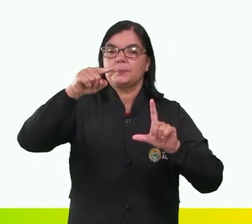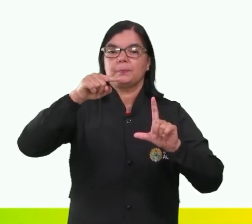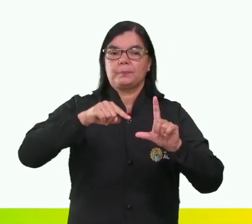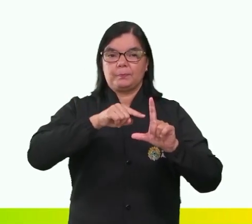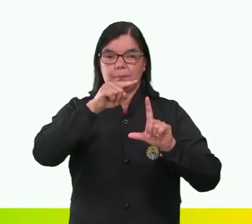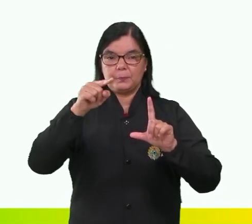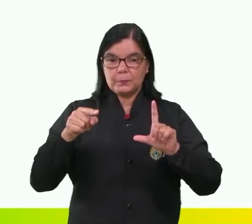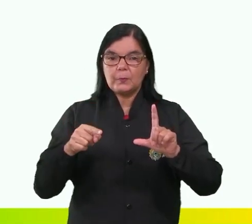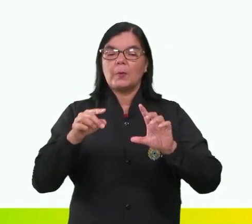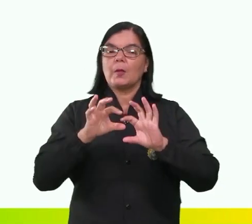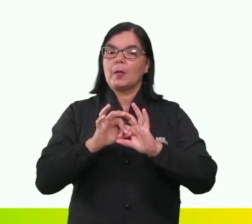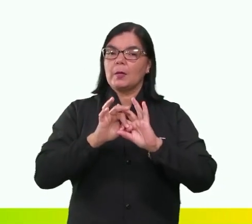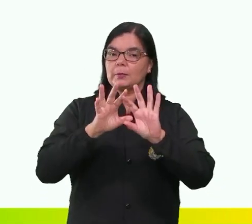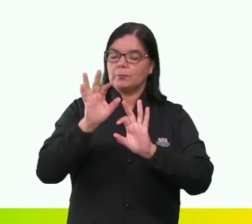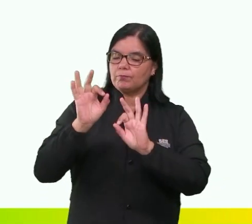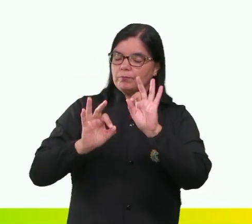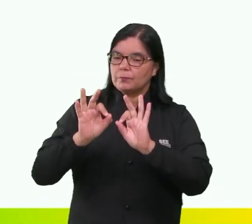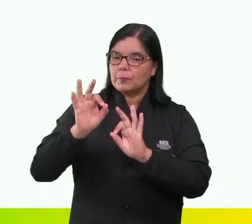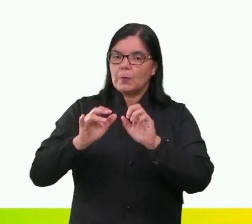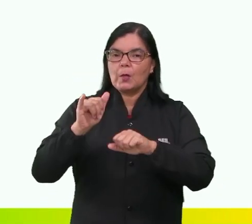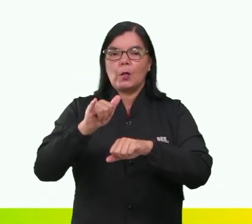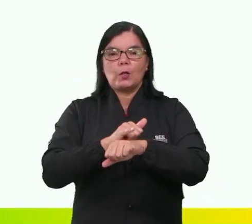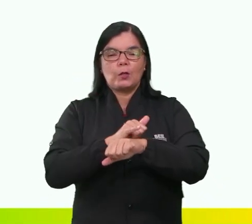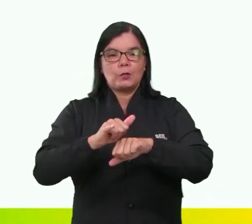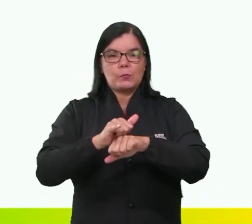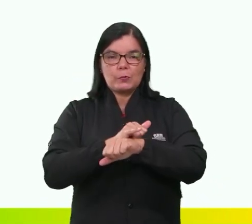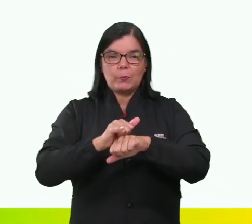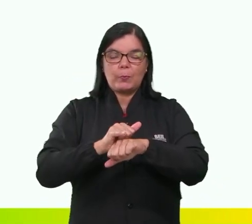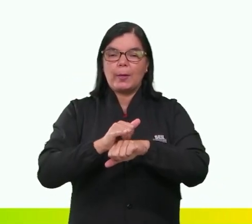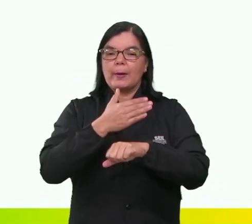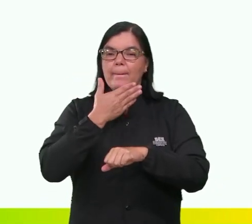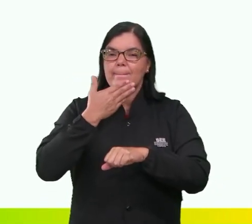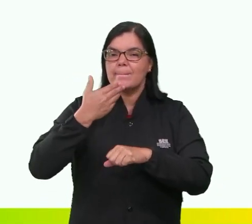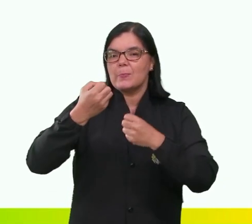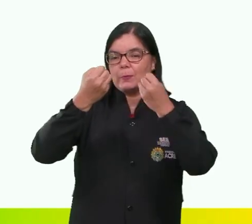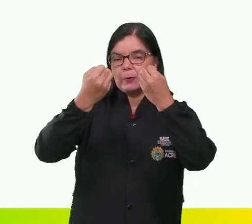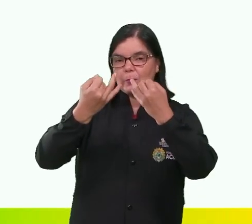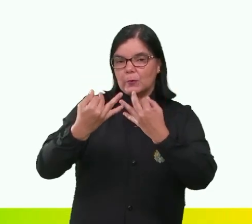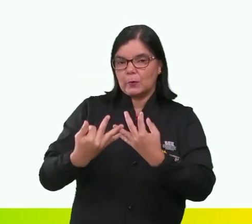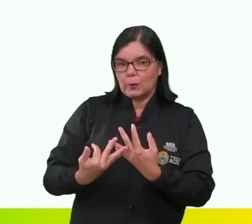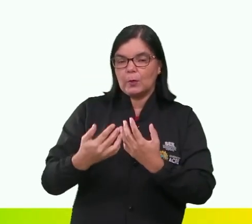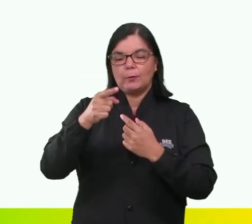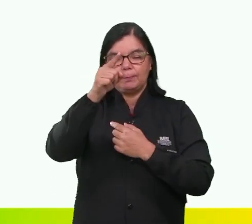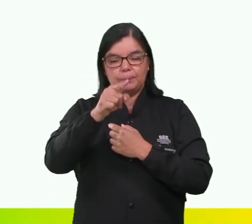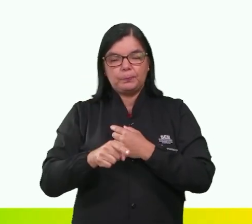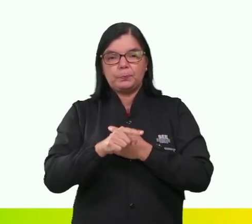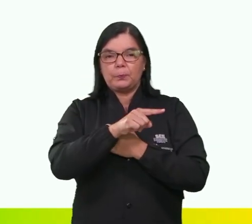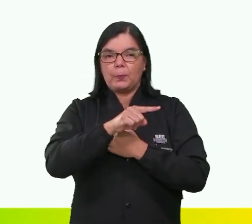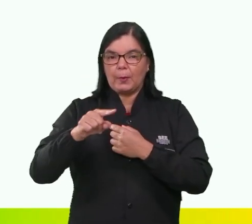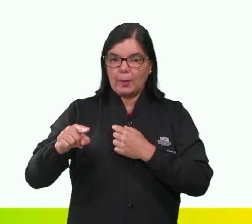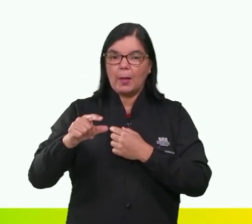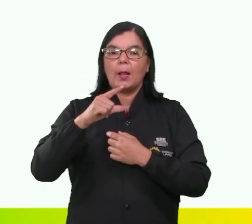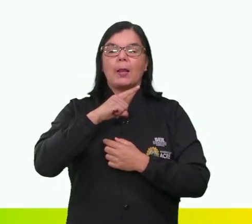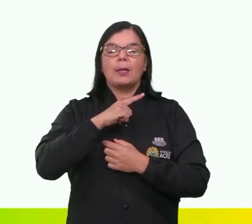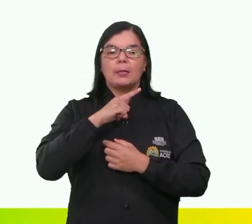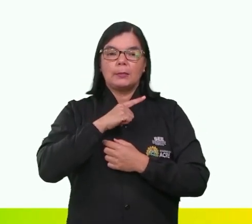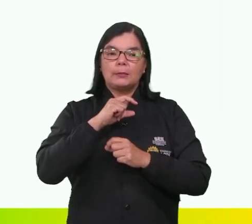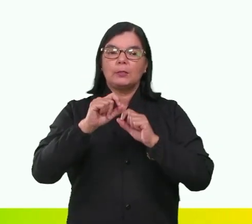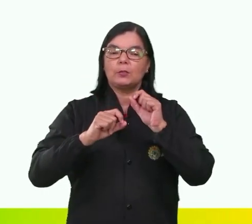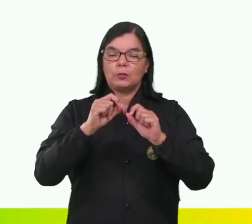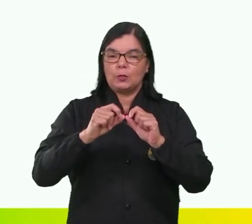a qual permitirá a elaboração de uma estratégia para esboçar o gráfico, a partir da lei, é que ela possui um eixo